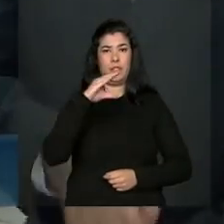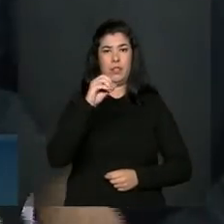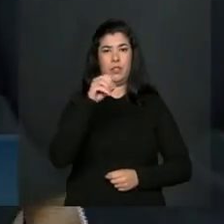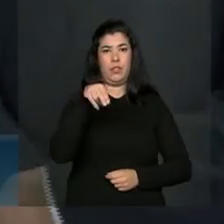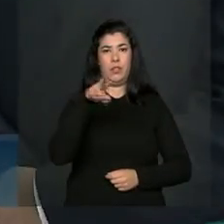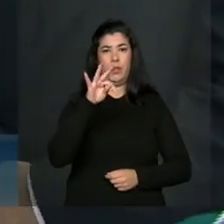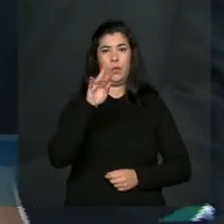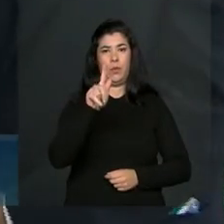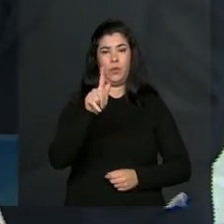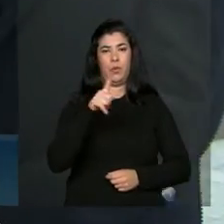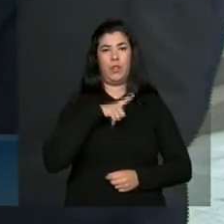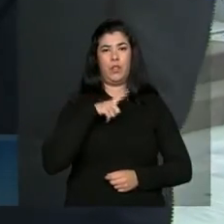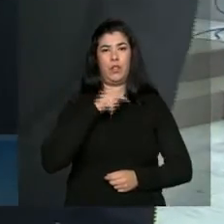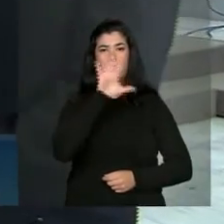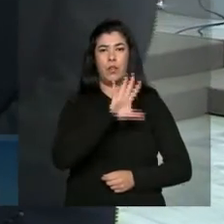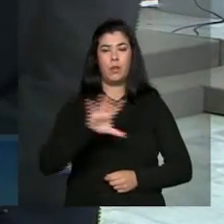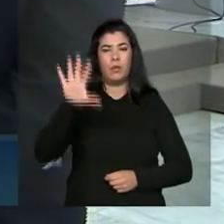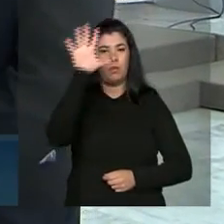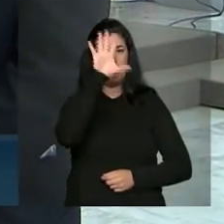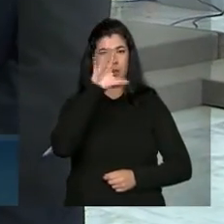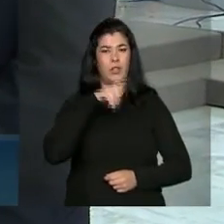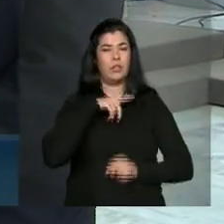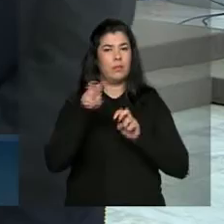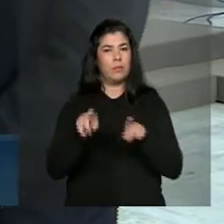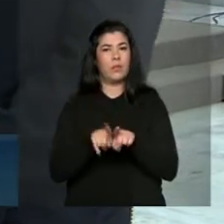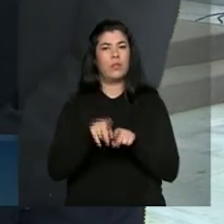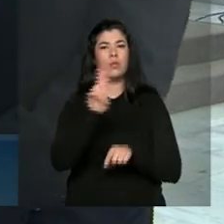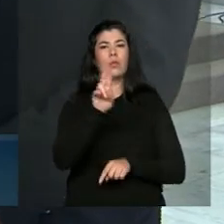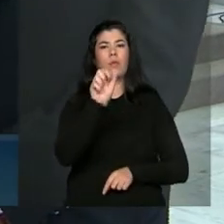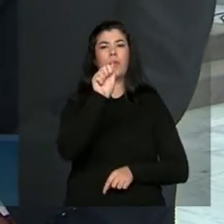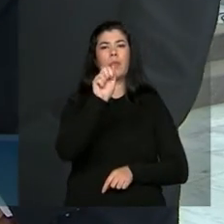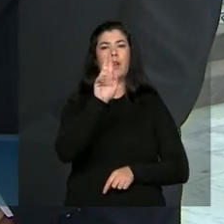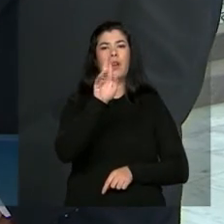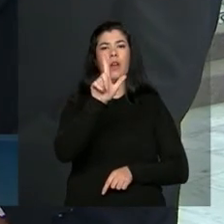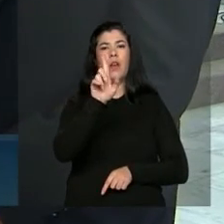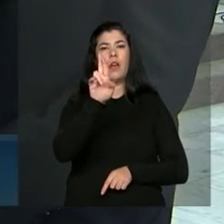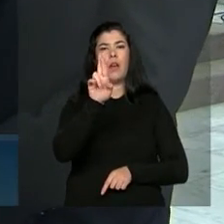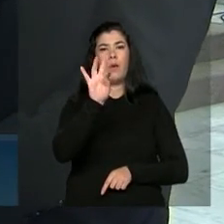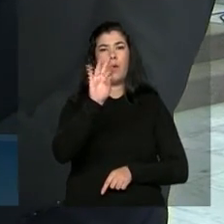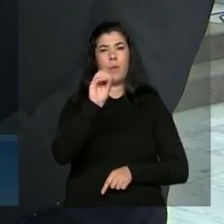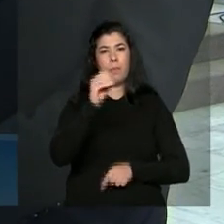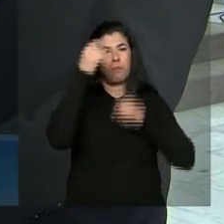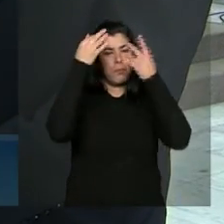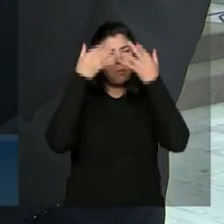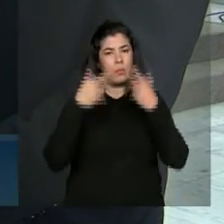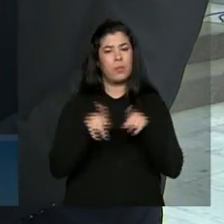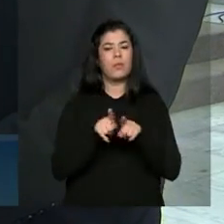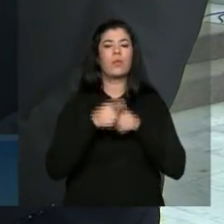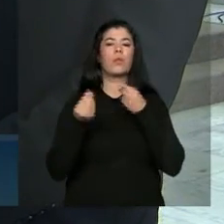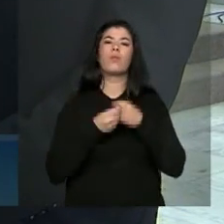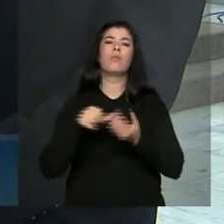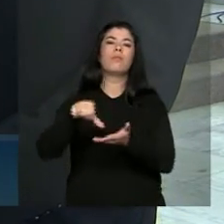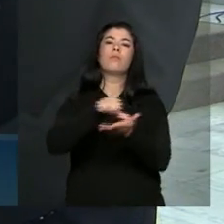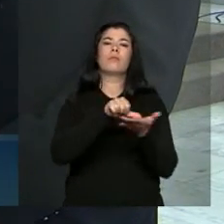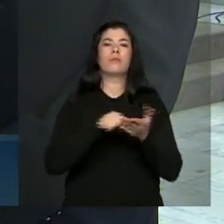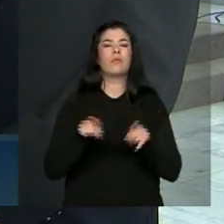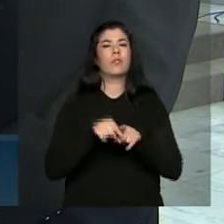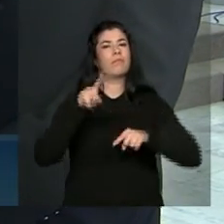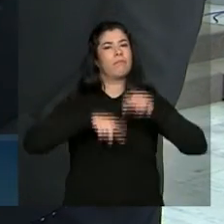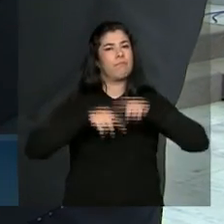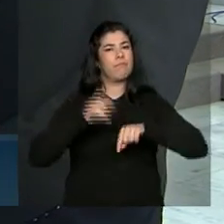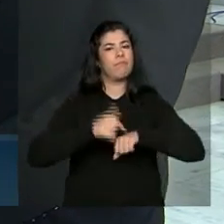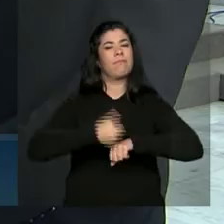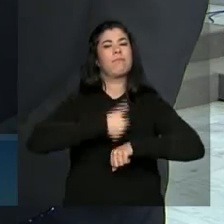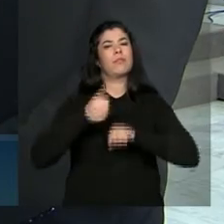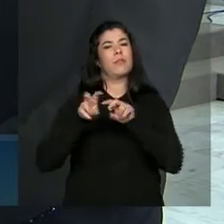Nacional dos Trabalhadores na Agricultura, Alberto Ercílio Brock, que vai falar para a gente um pouquinho da importância desse setor e dessas medidas para